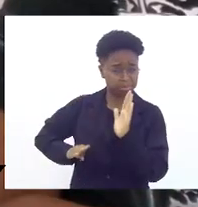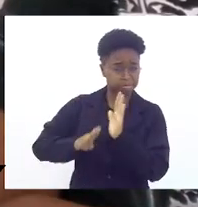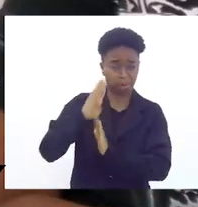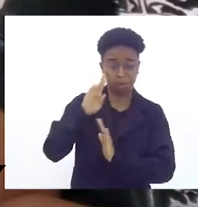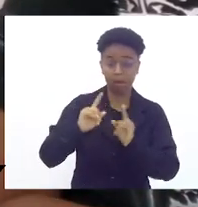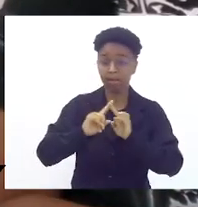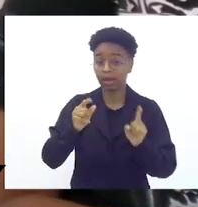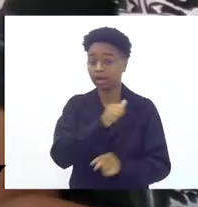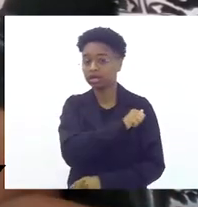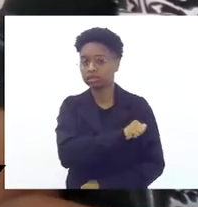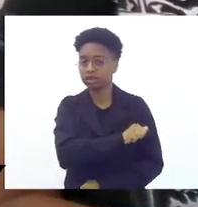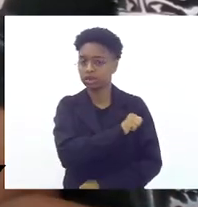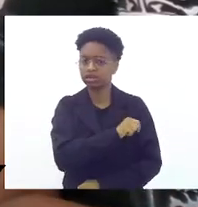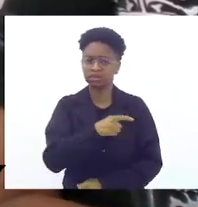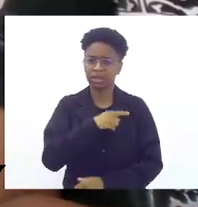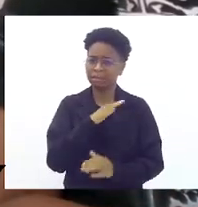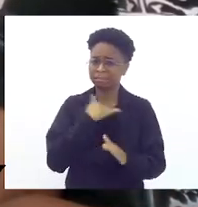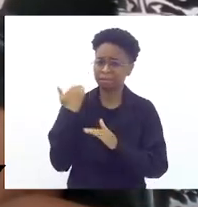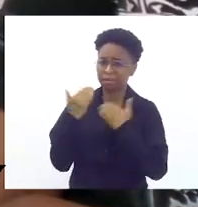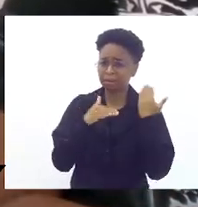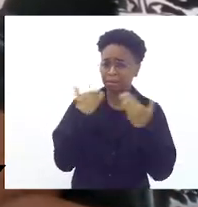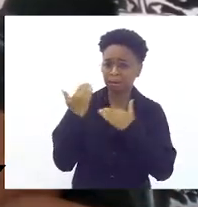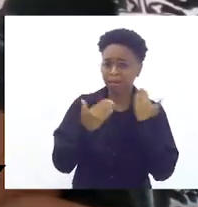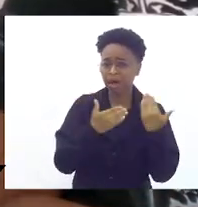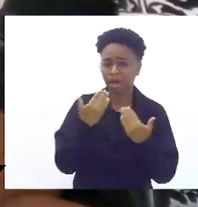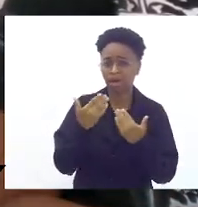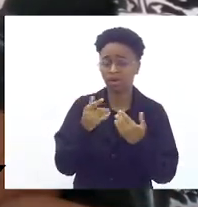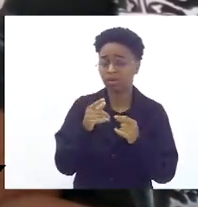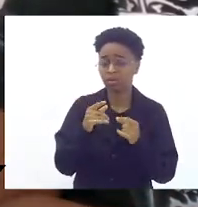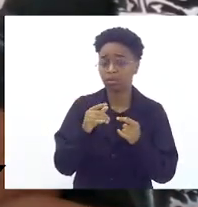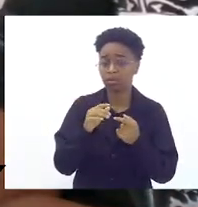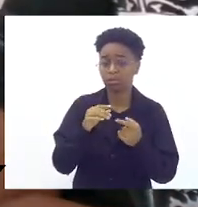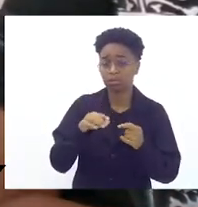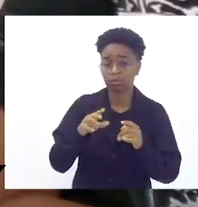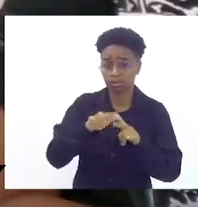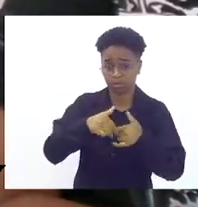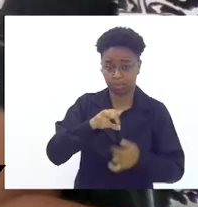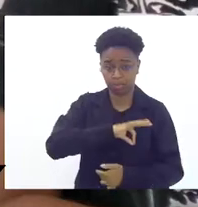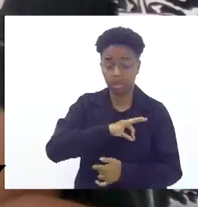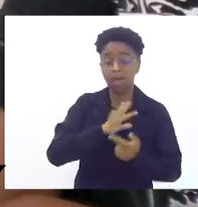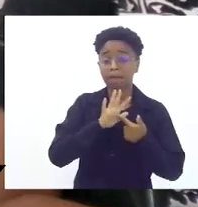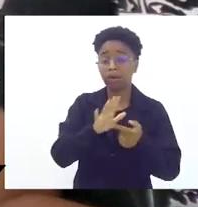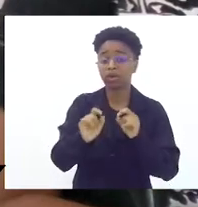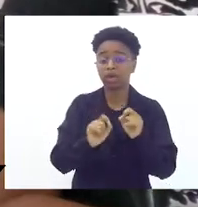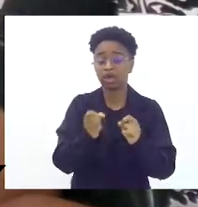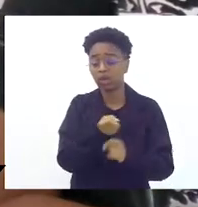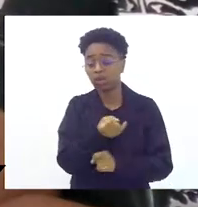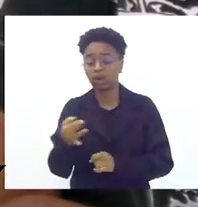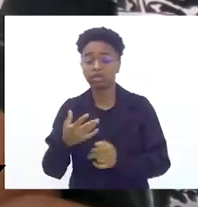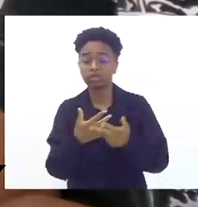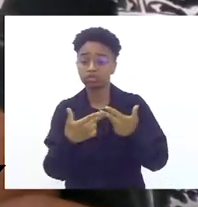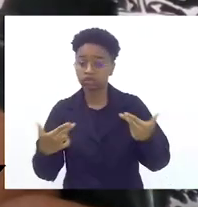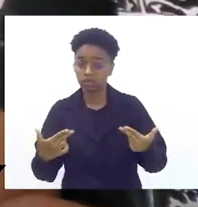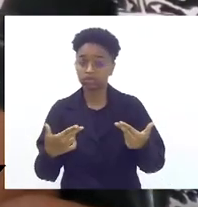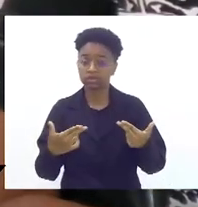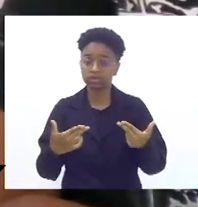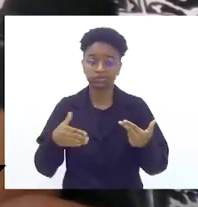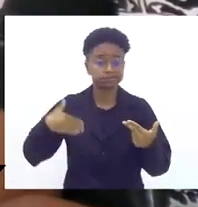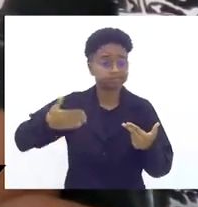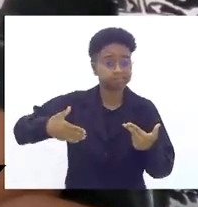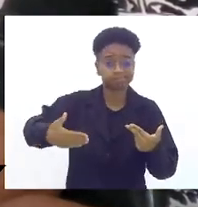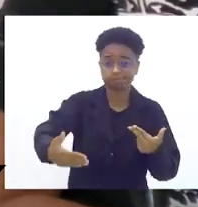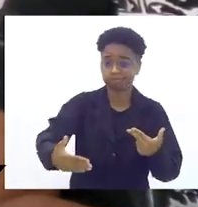Rio de Janeiro temos uma letalidade policial no Rio de Janeiro Mostra o quanto a o estado de coisas constitucional vai longe